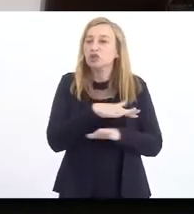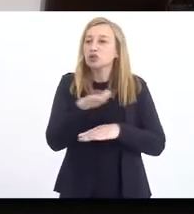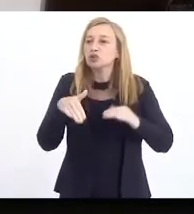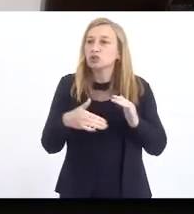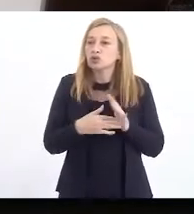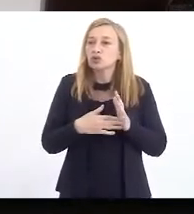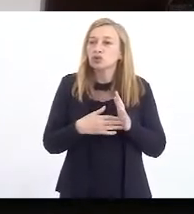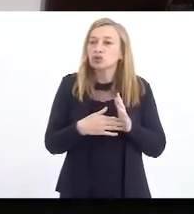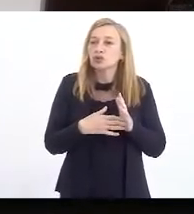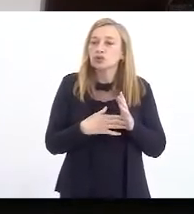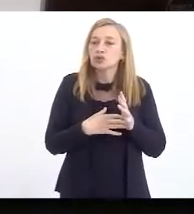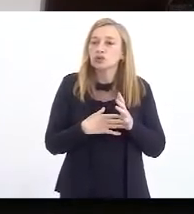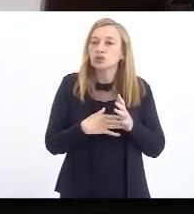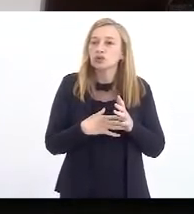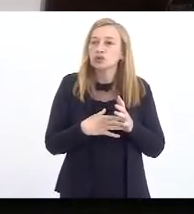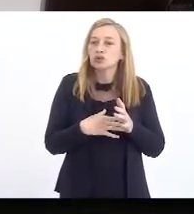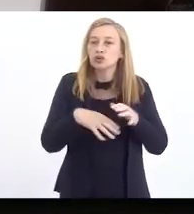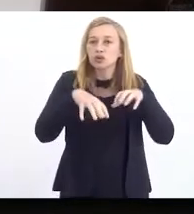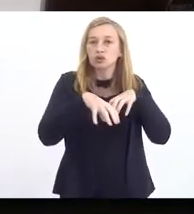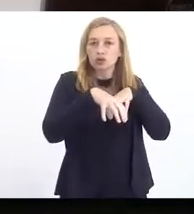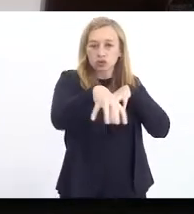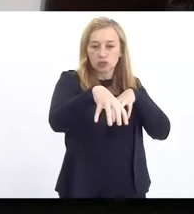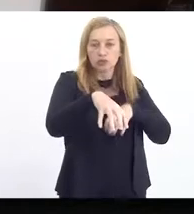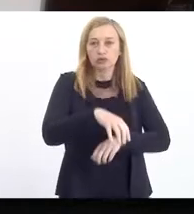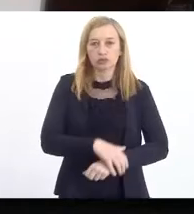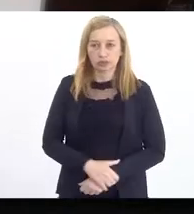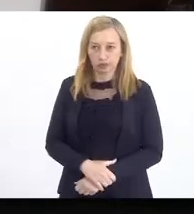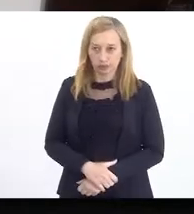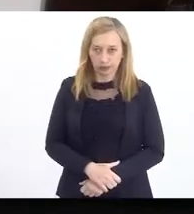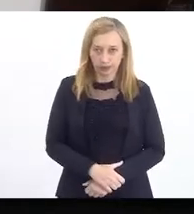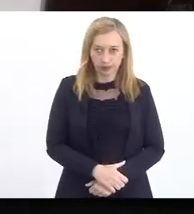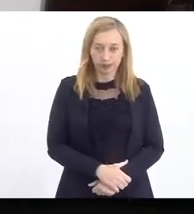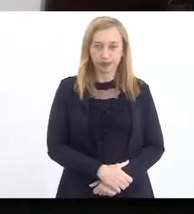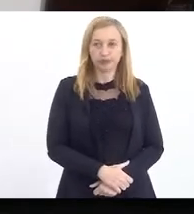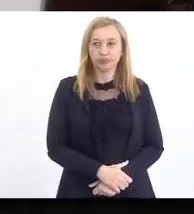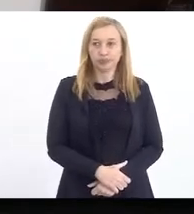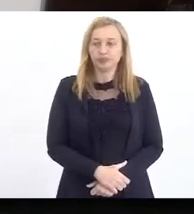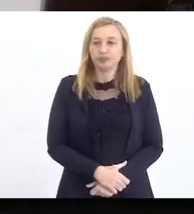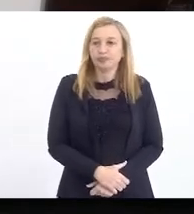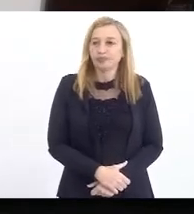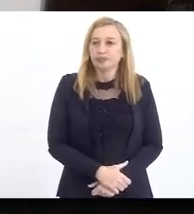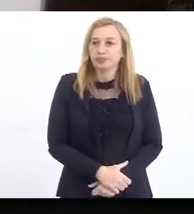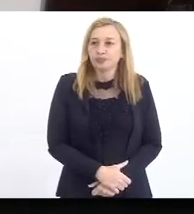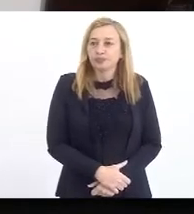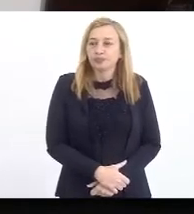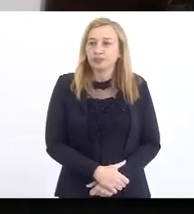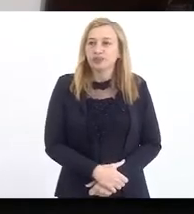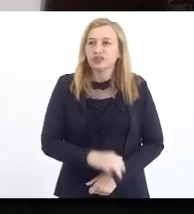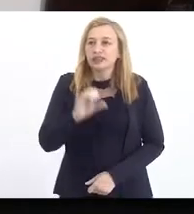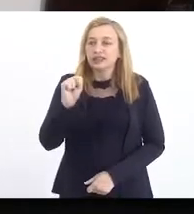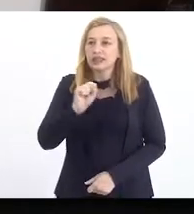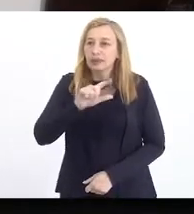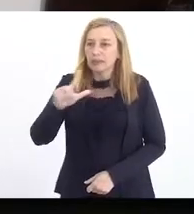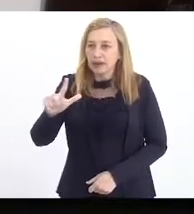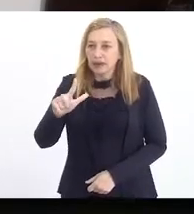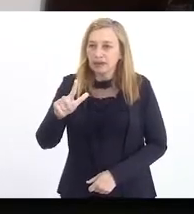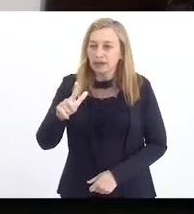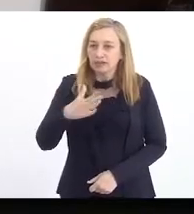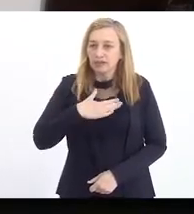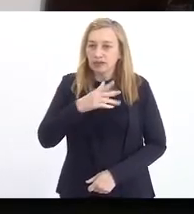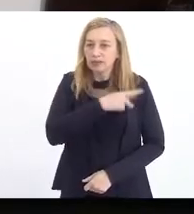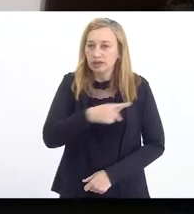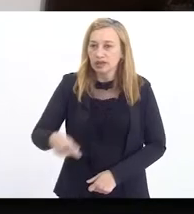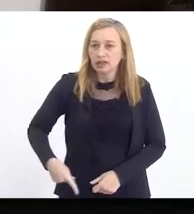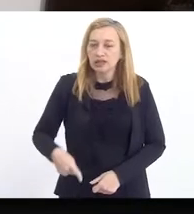aqui no vídeo. Aqui é a Isabel Tosh, minha presidente